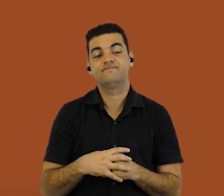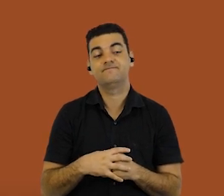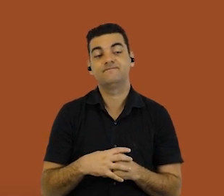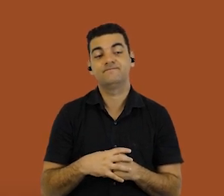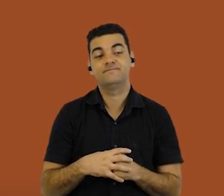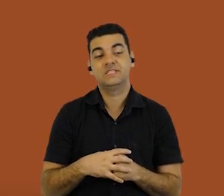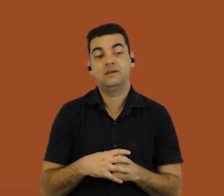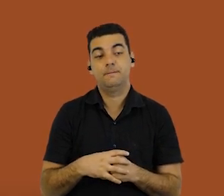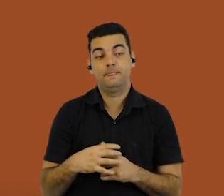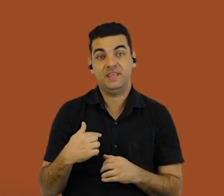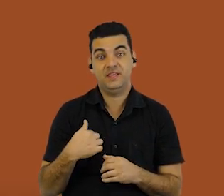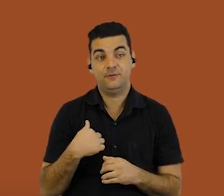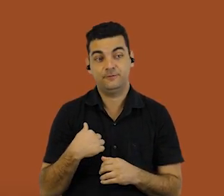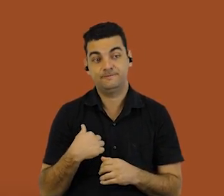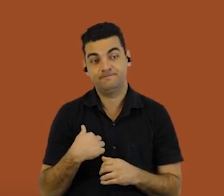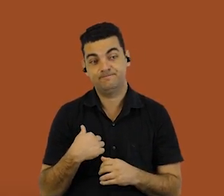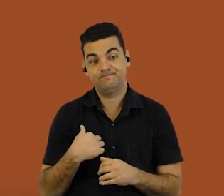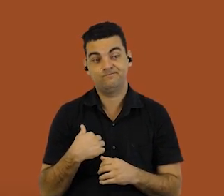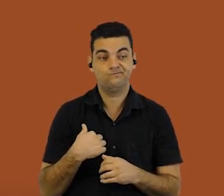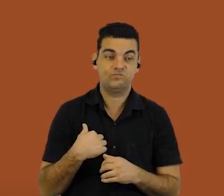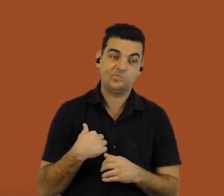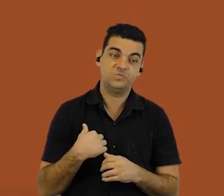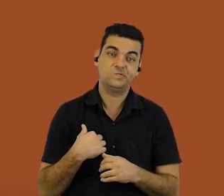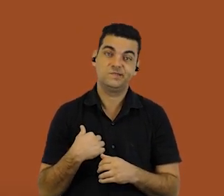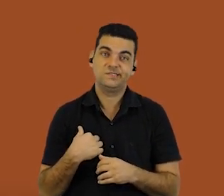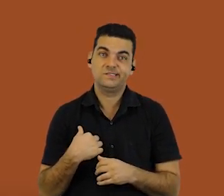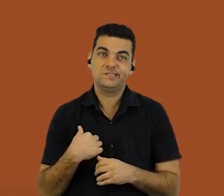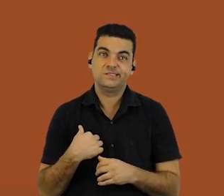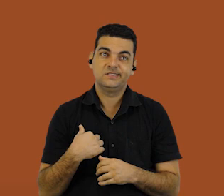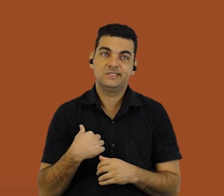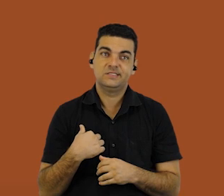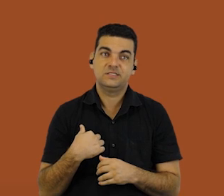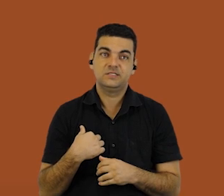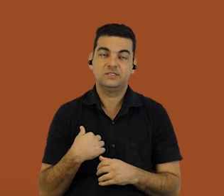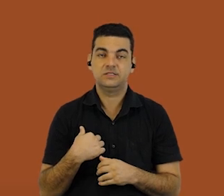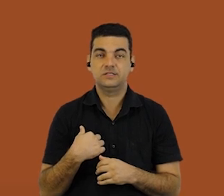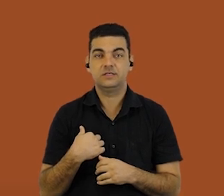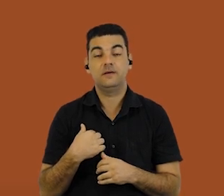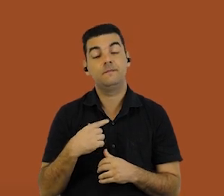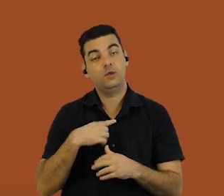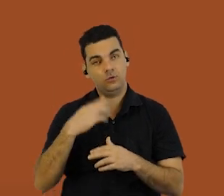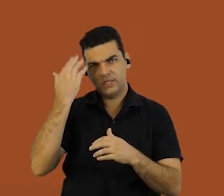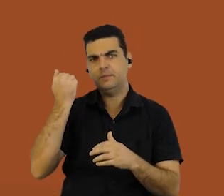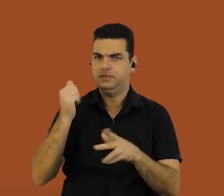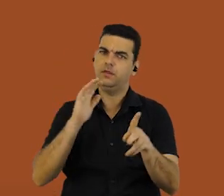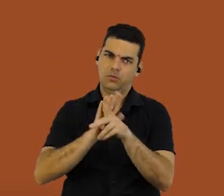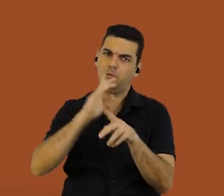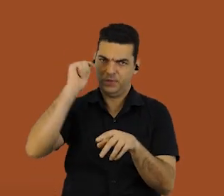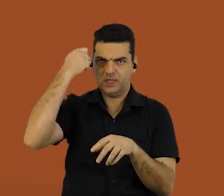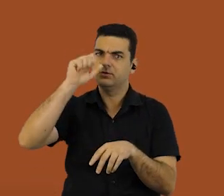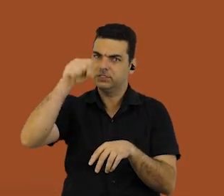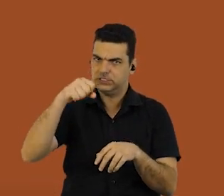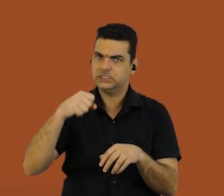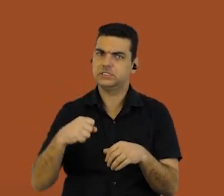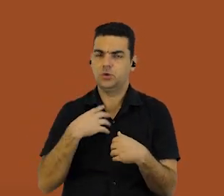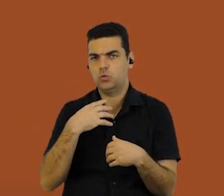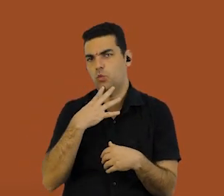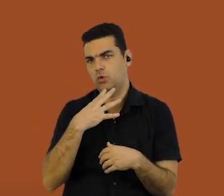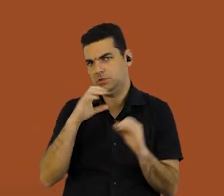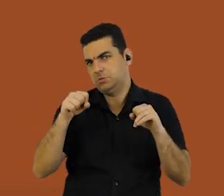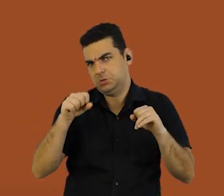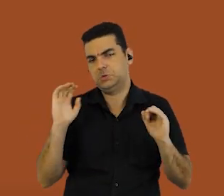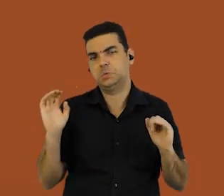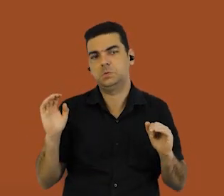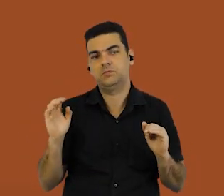Na verdade, assim, como ele falou, né, acho que eu tinha consciência, né, consciência racial, acho